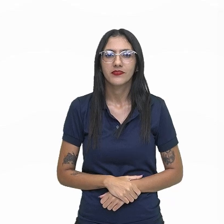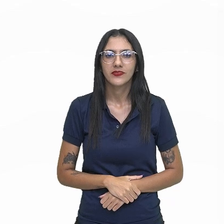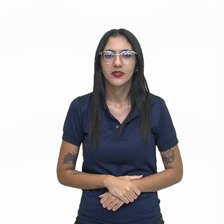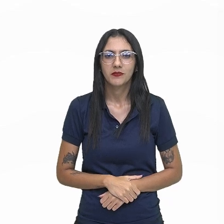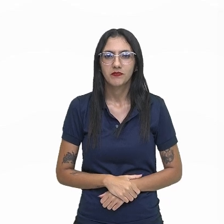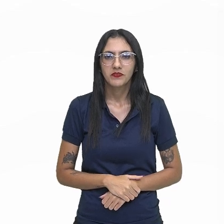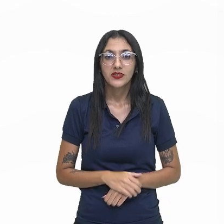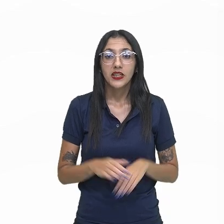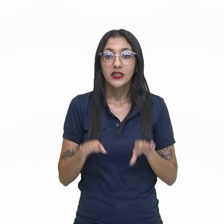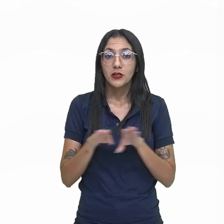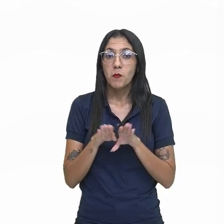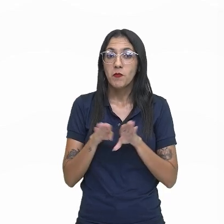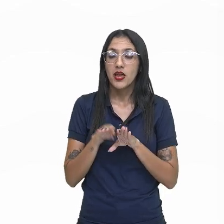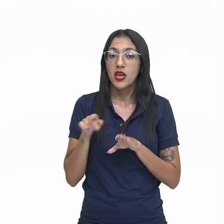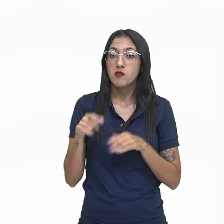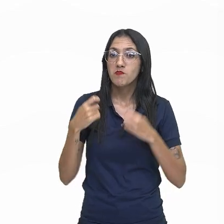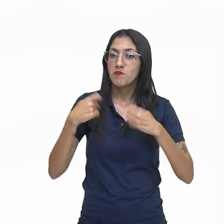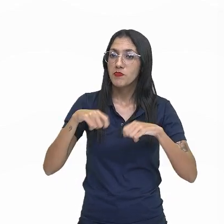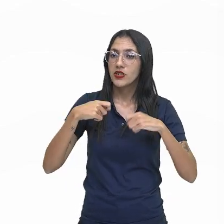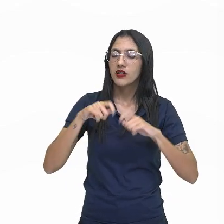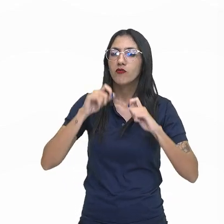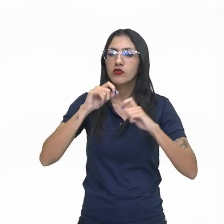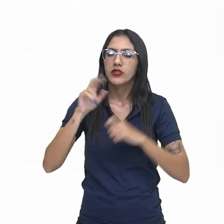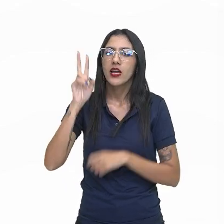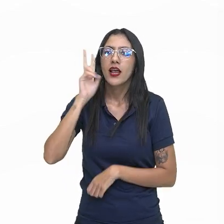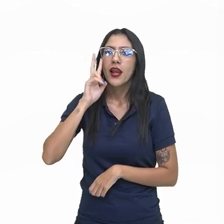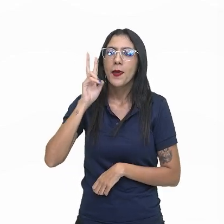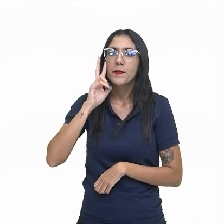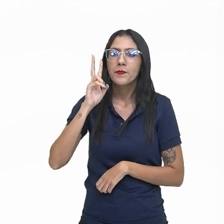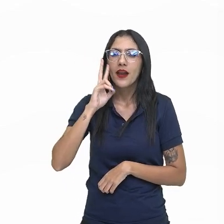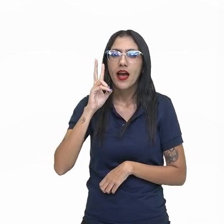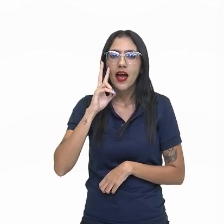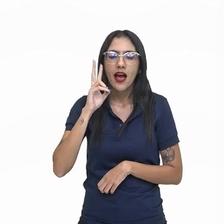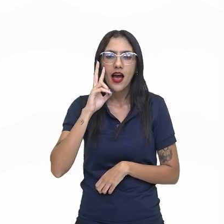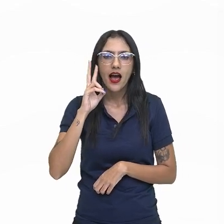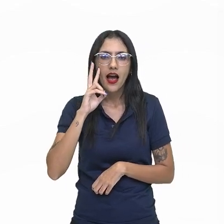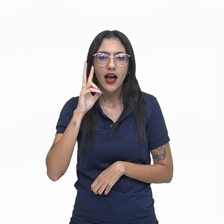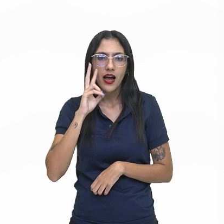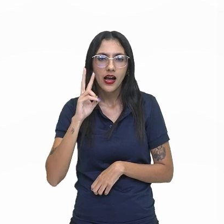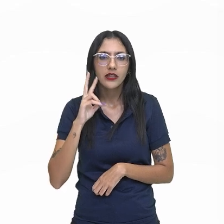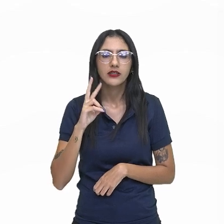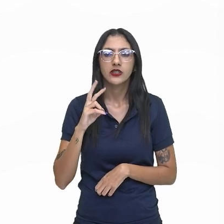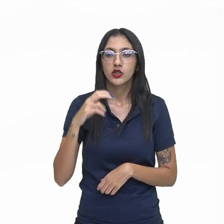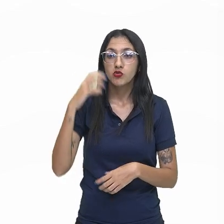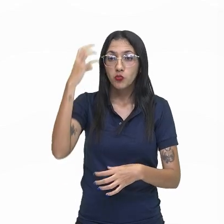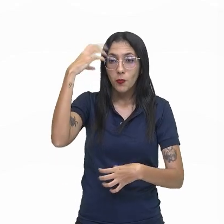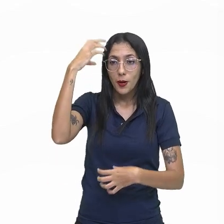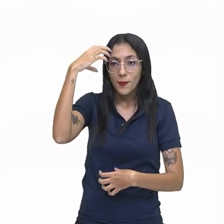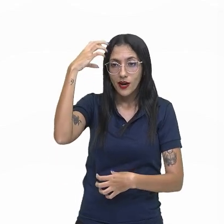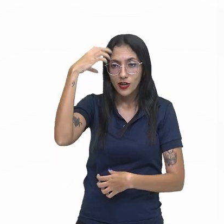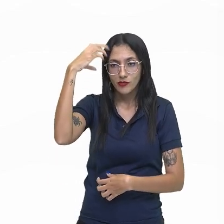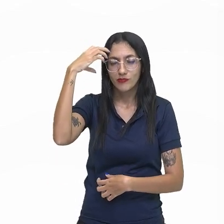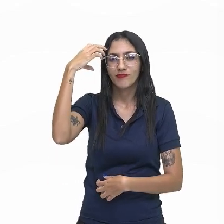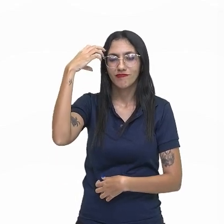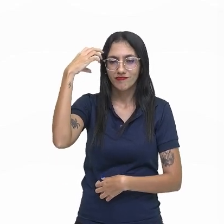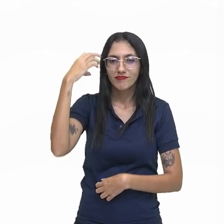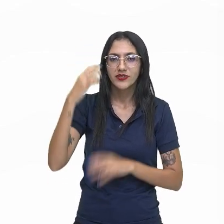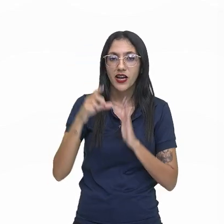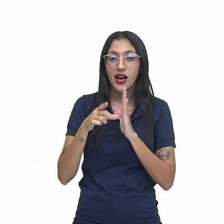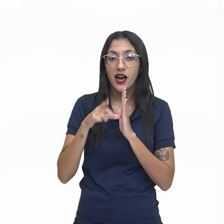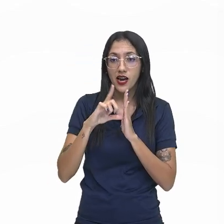devia também se esquecer de lavar os pés sem tugir nem mugir.